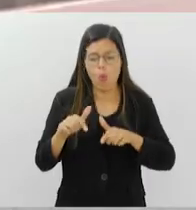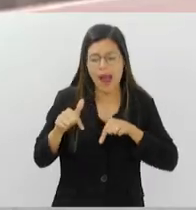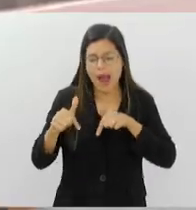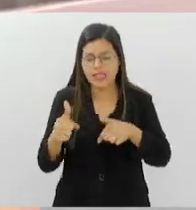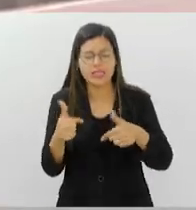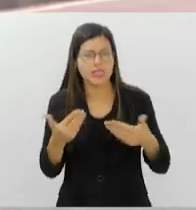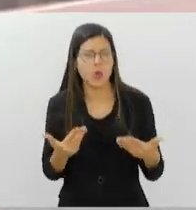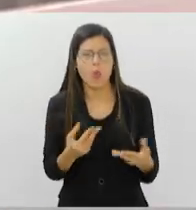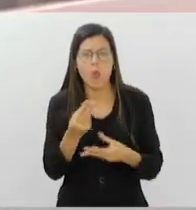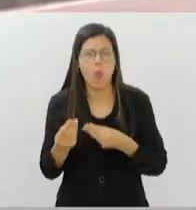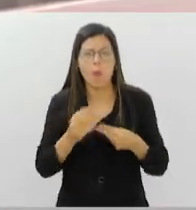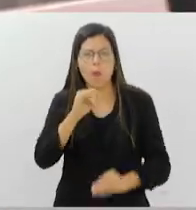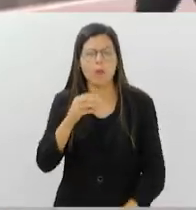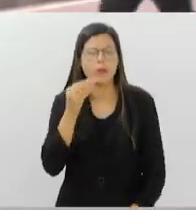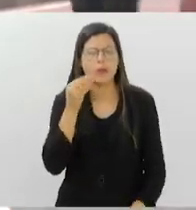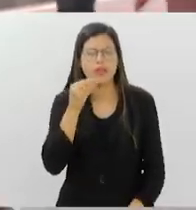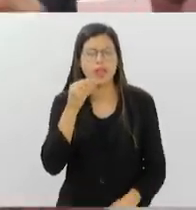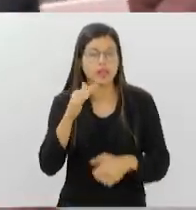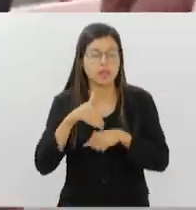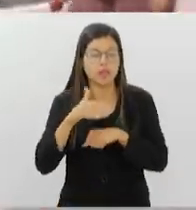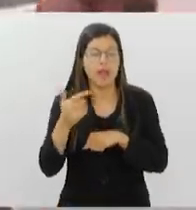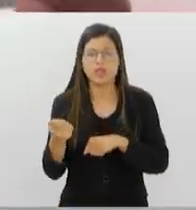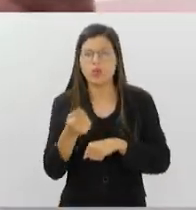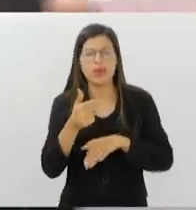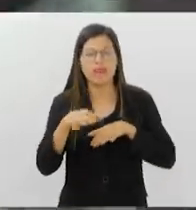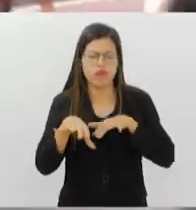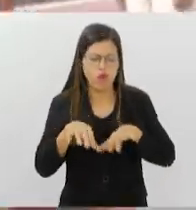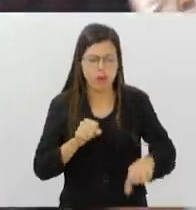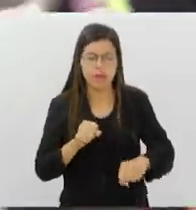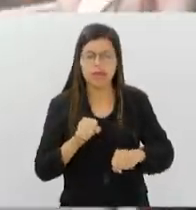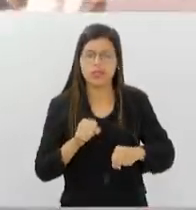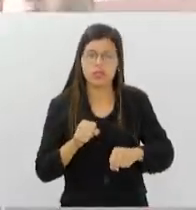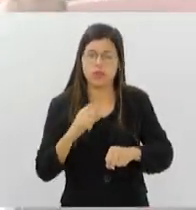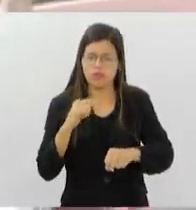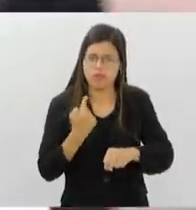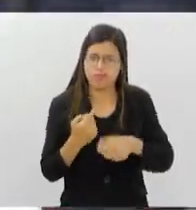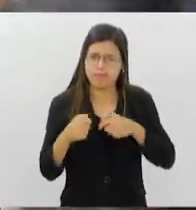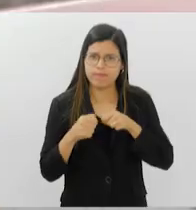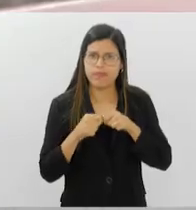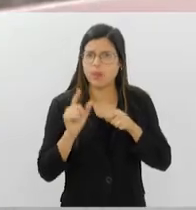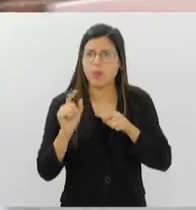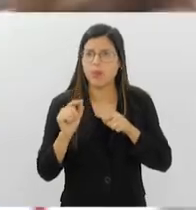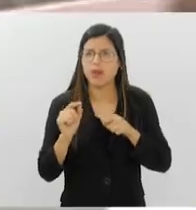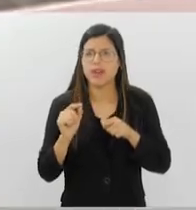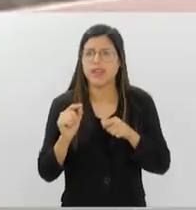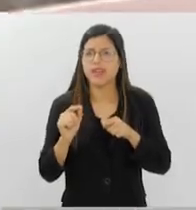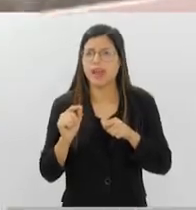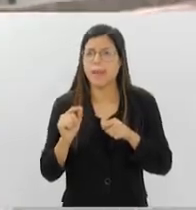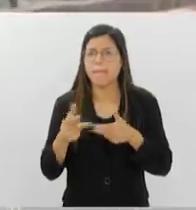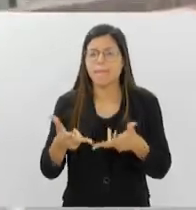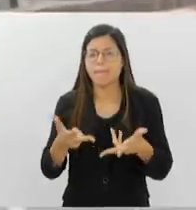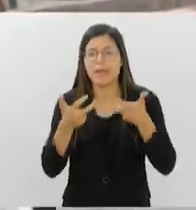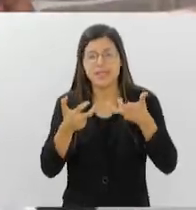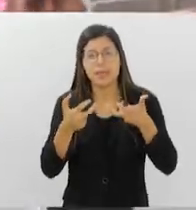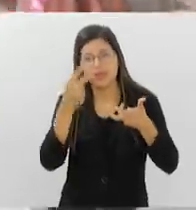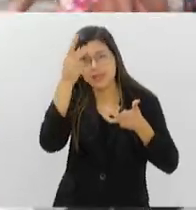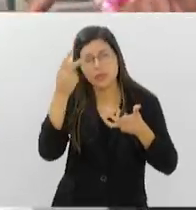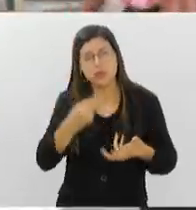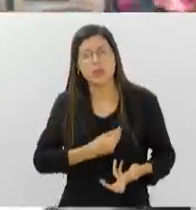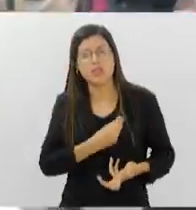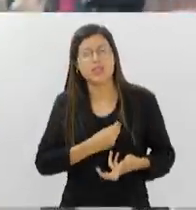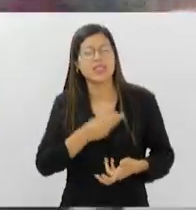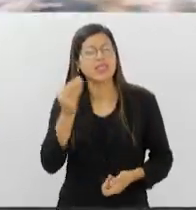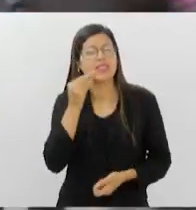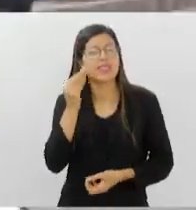tá a porta mais do que formação o que a gente teve sensibilidade para fazer foi reconhecer a existência dessas pessoas e